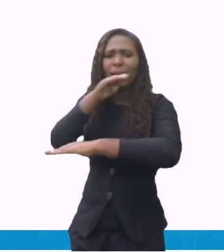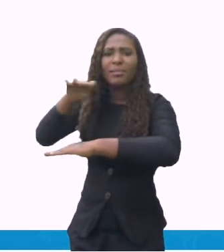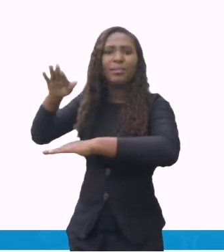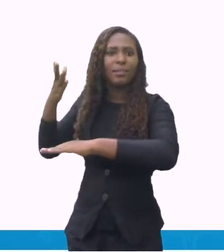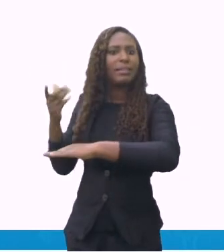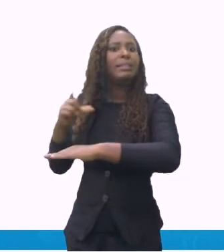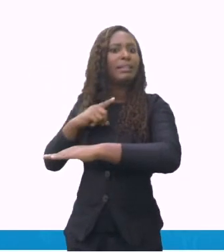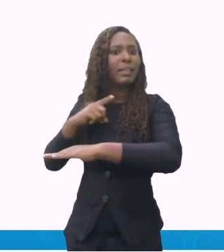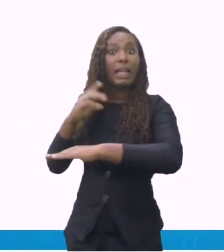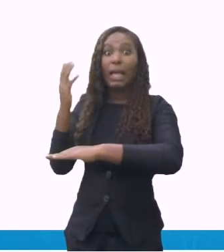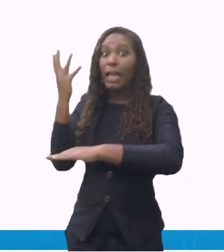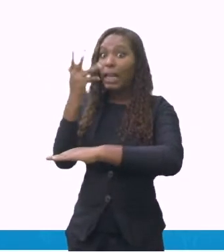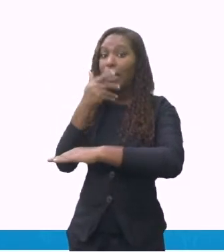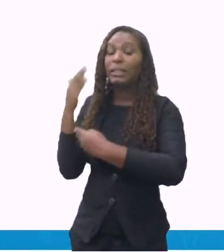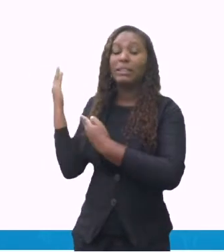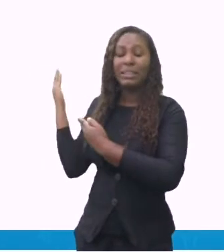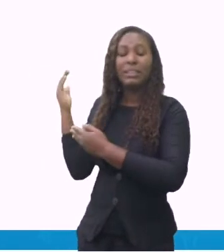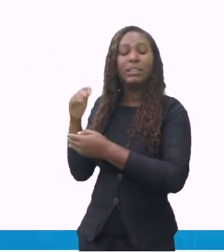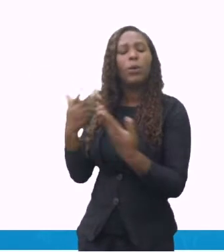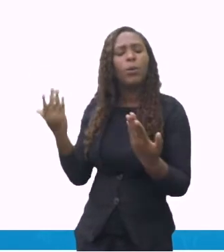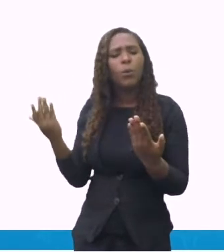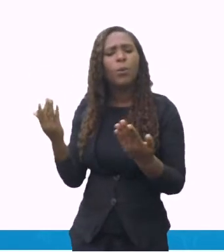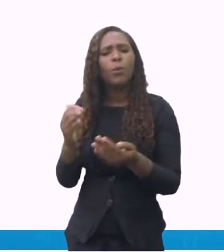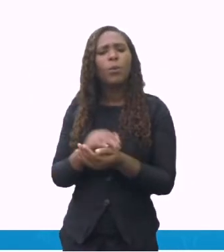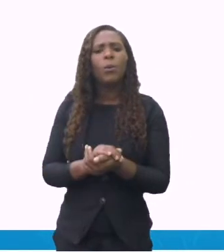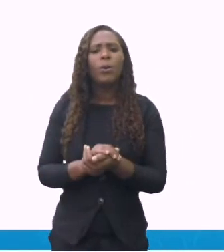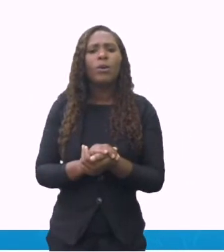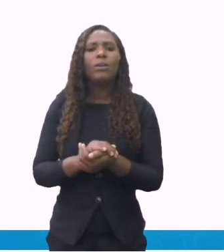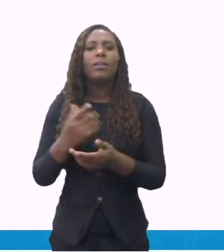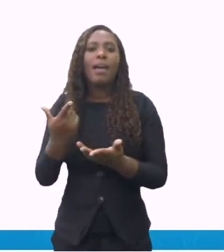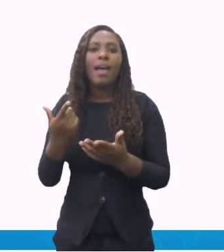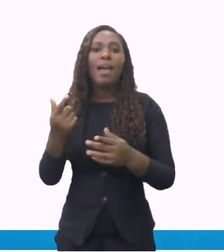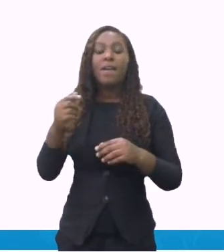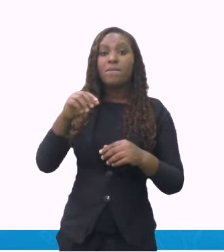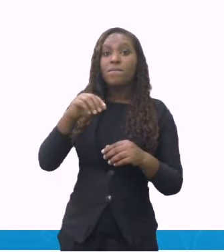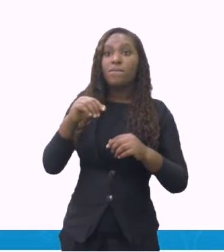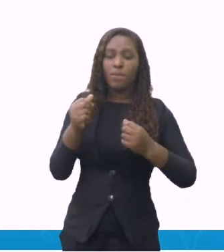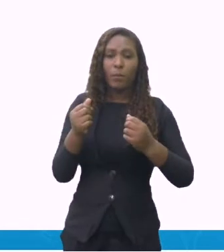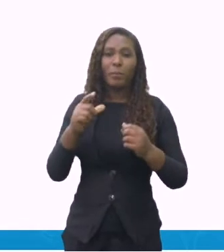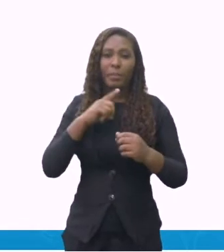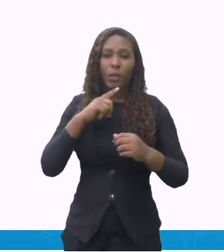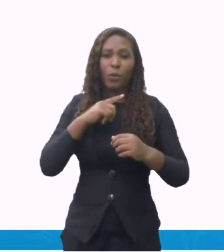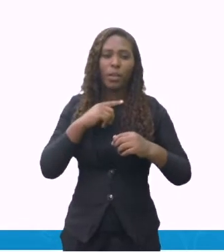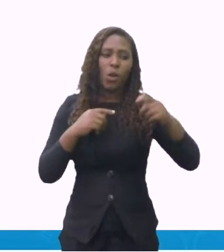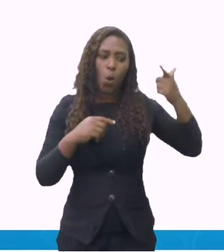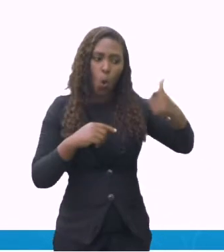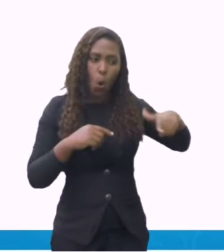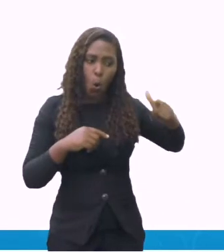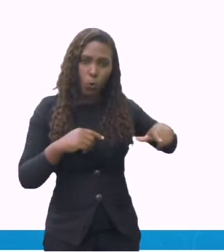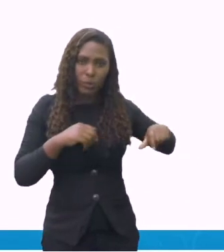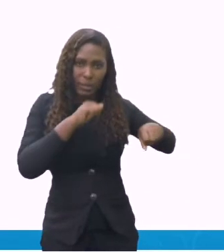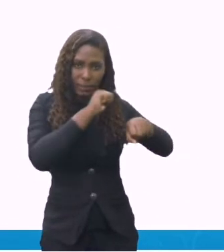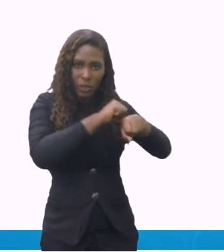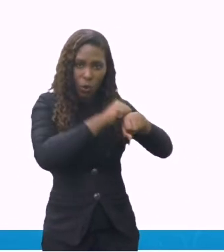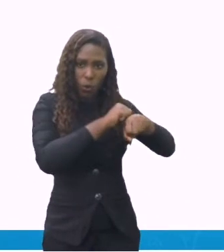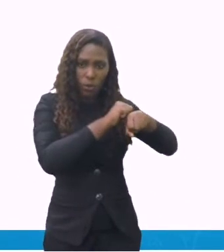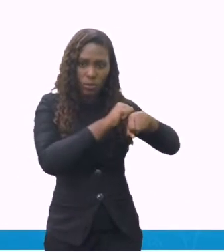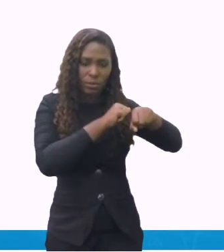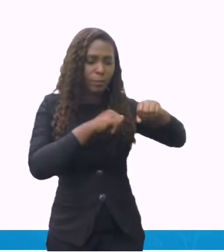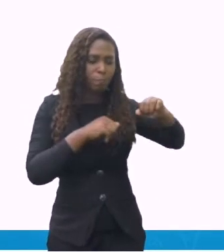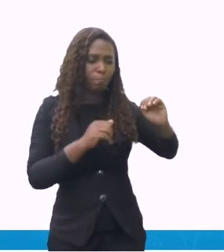deposição de material proveniente de outras rochas, onde vai acontecendo